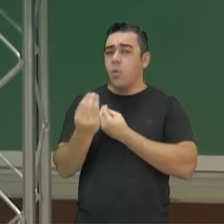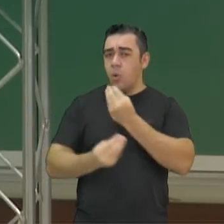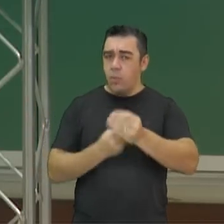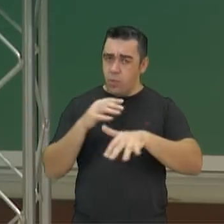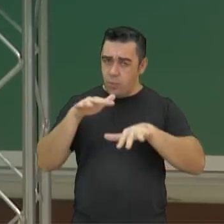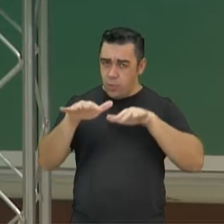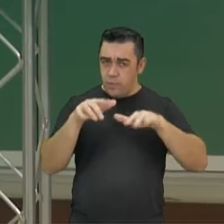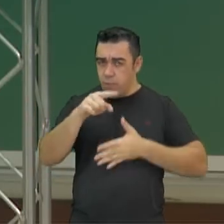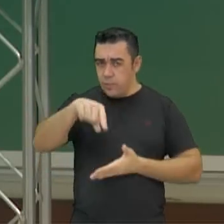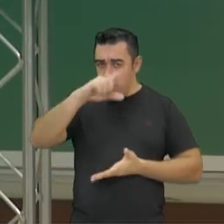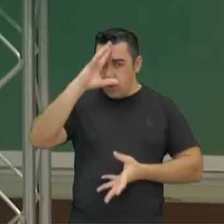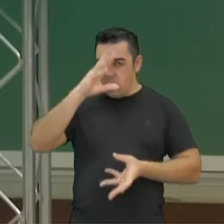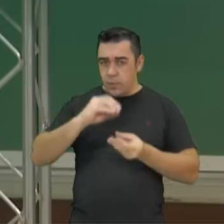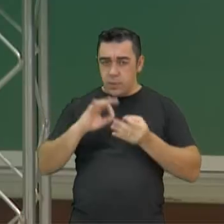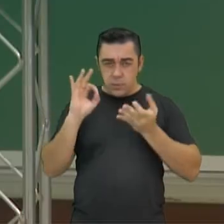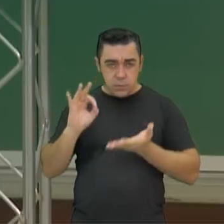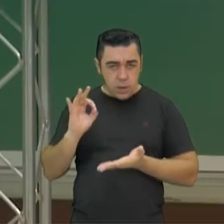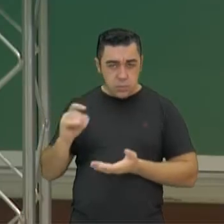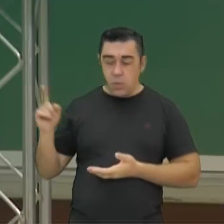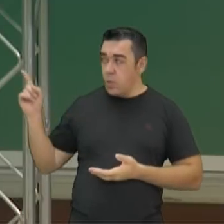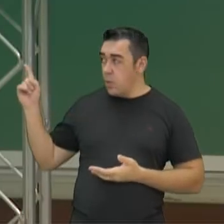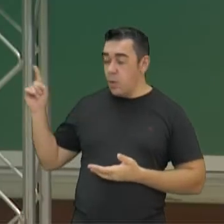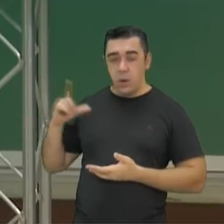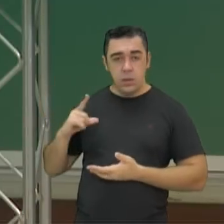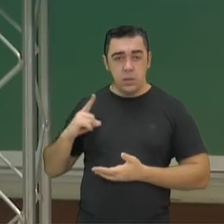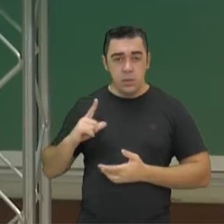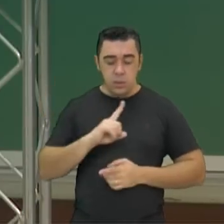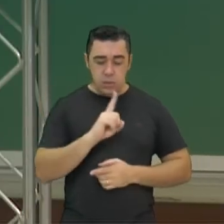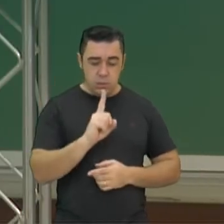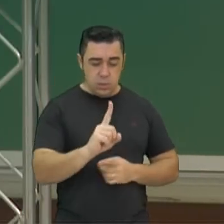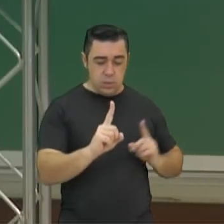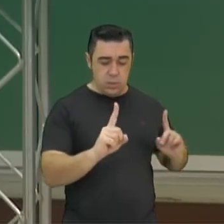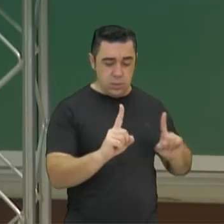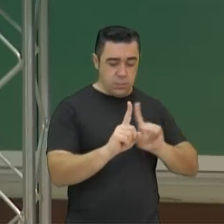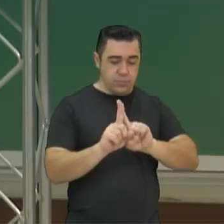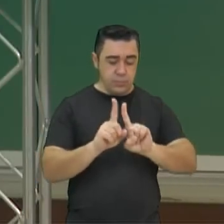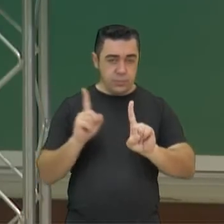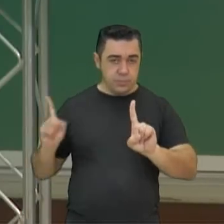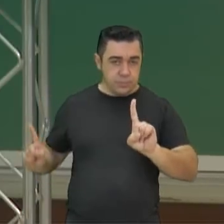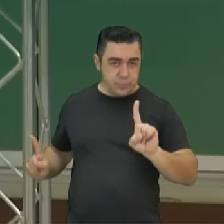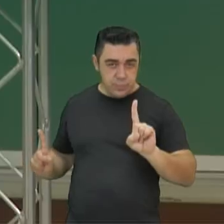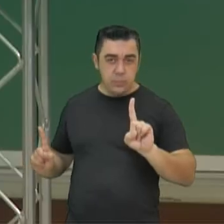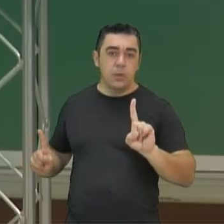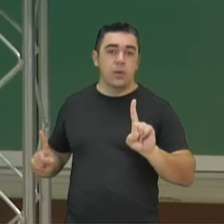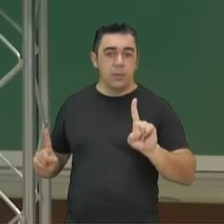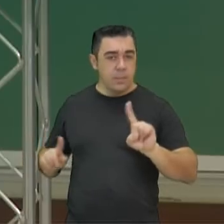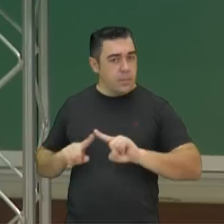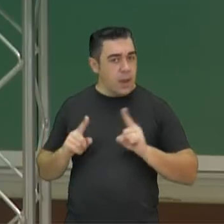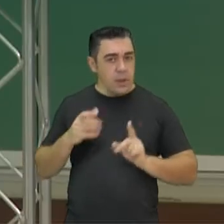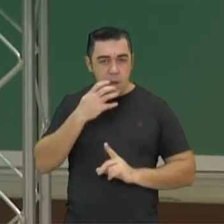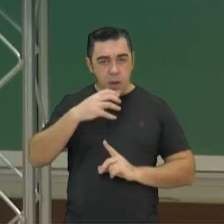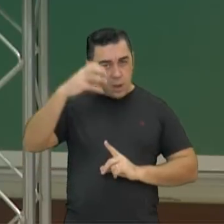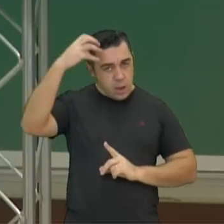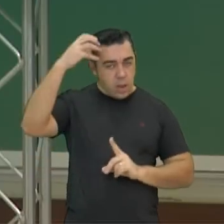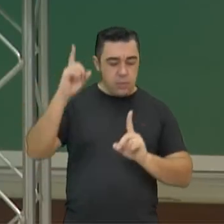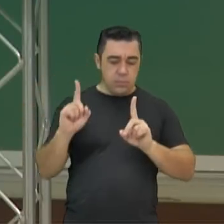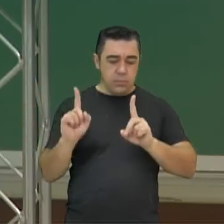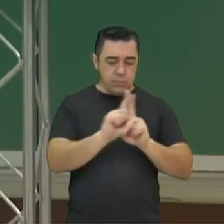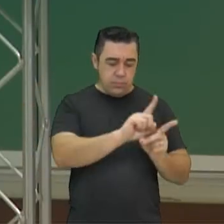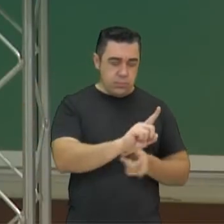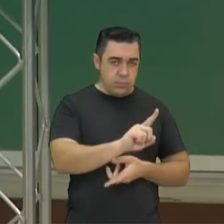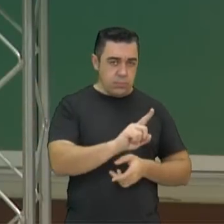o jogo. Por quê? Porque aqui ele matou o cavalo, mas o rei vai matar ele. Mas isso a gente vai aprender na sequência. Só para vocês entenderem a